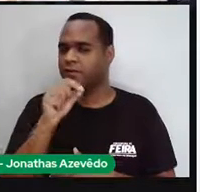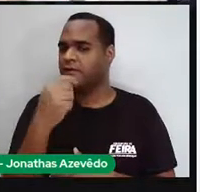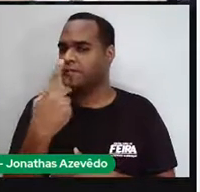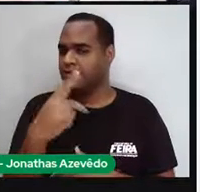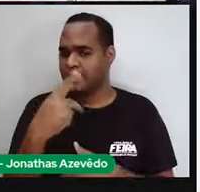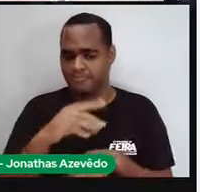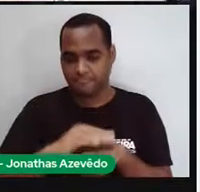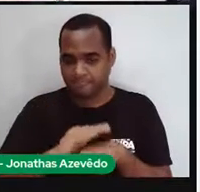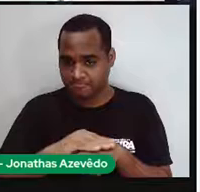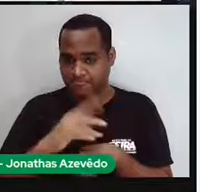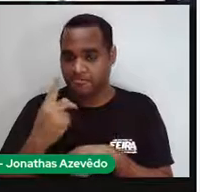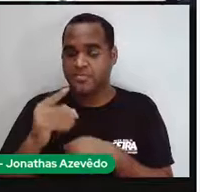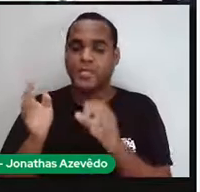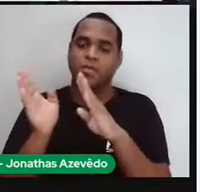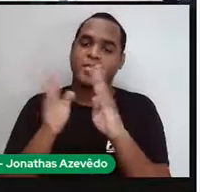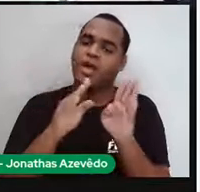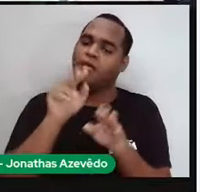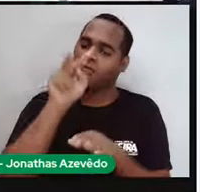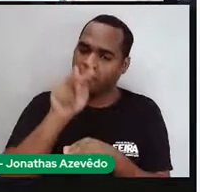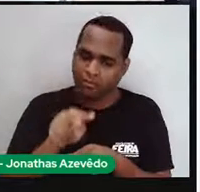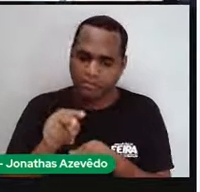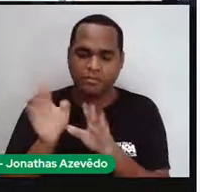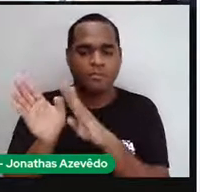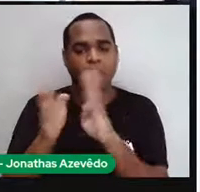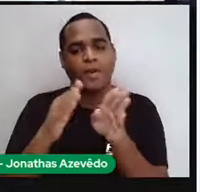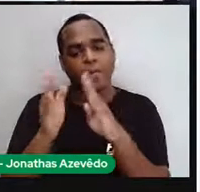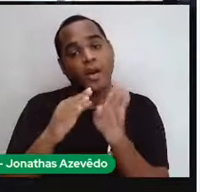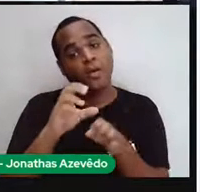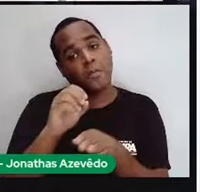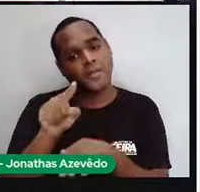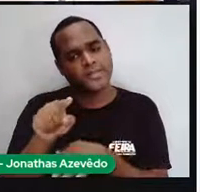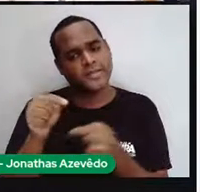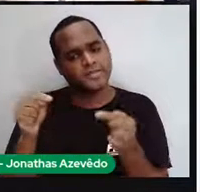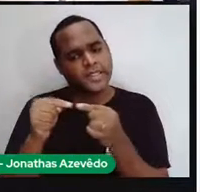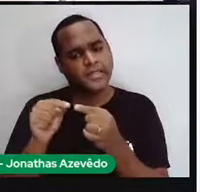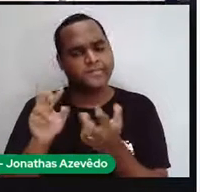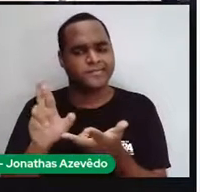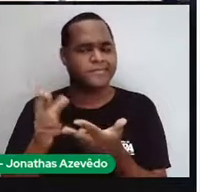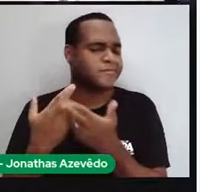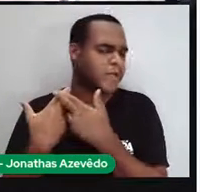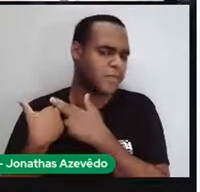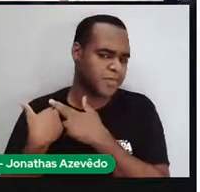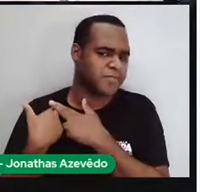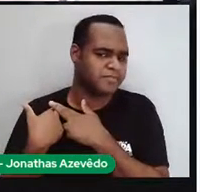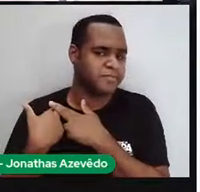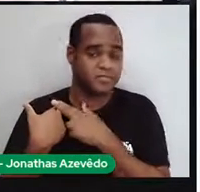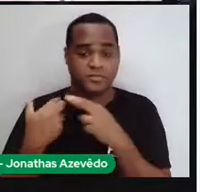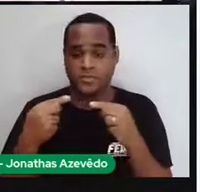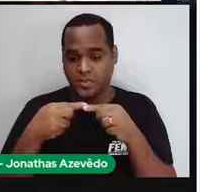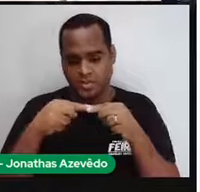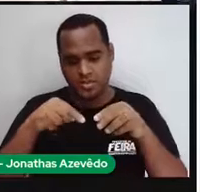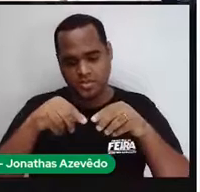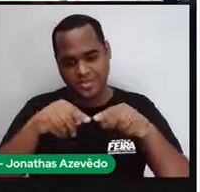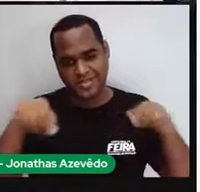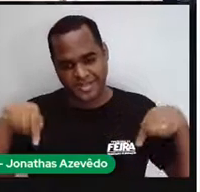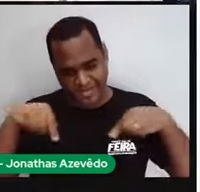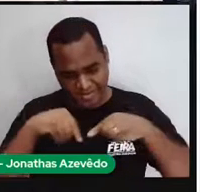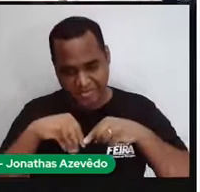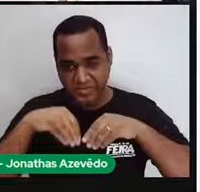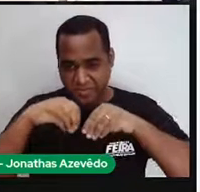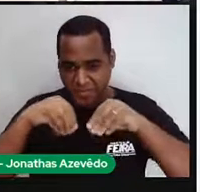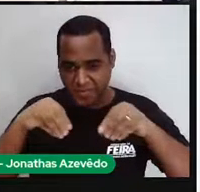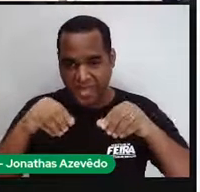essa aula é dono ou dona de um pequeno terreno com